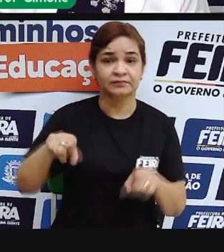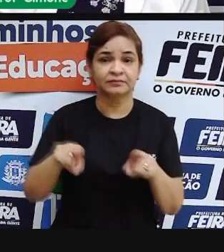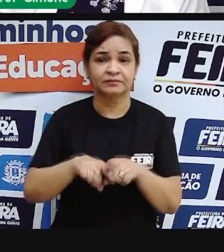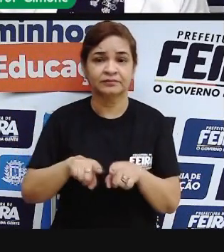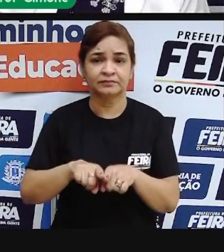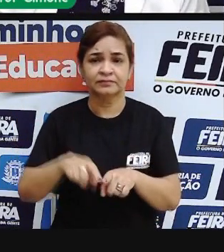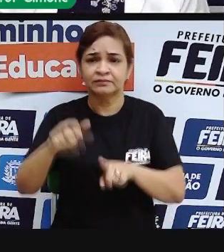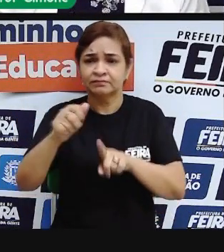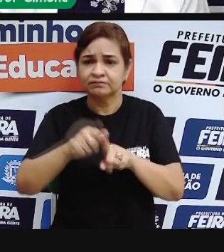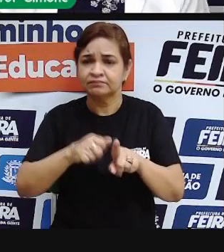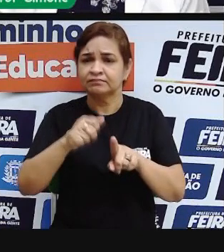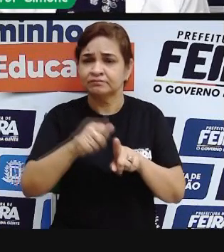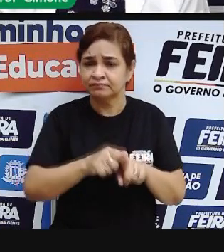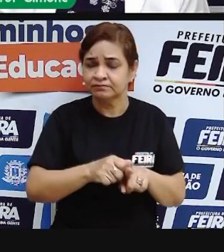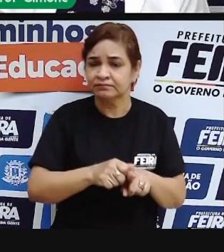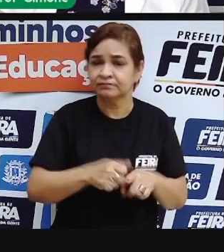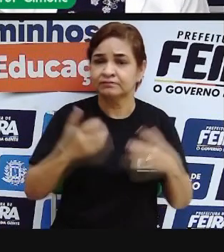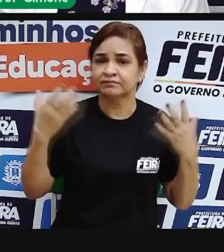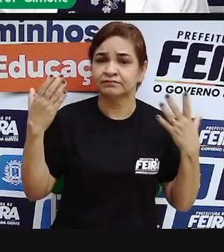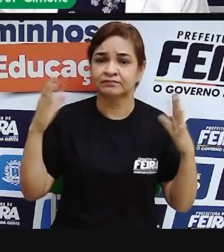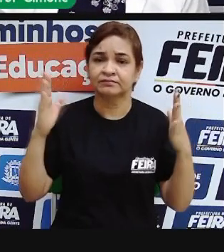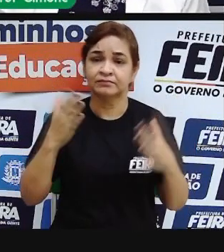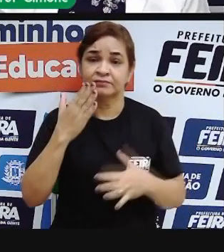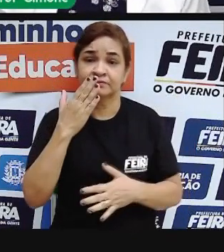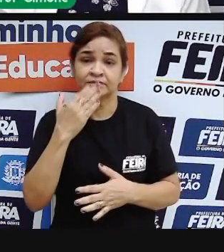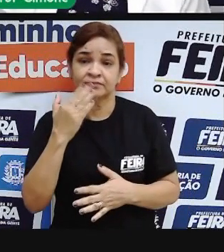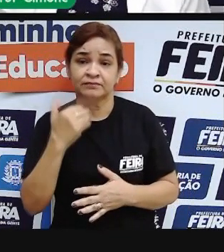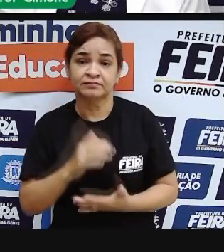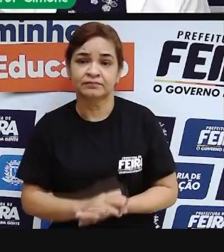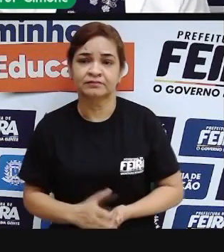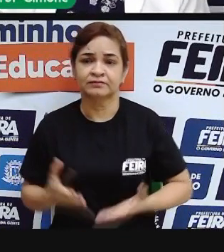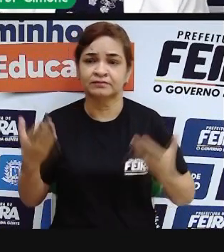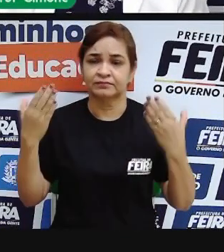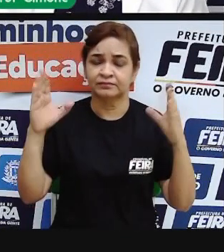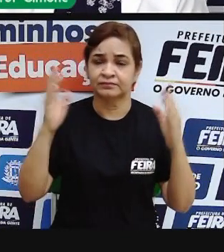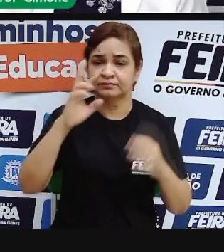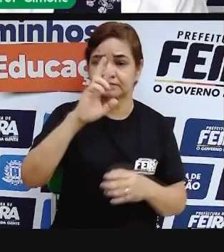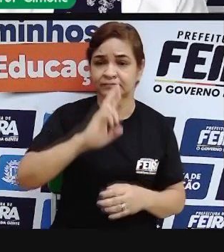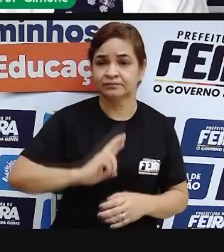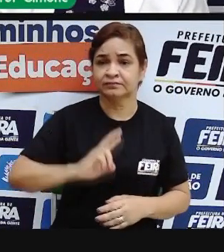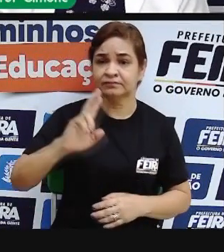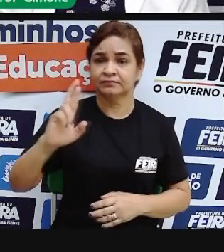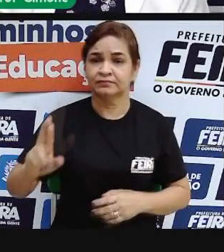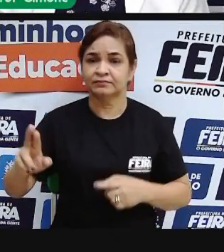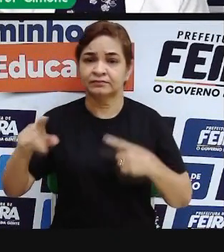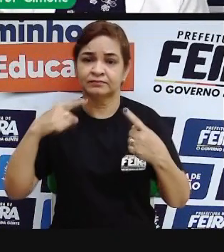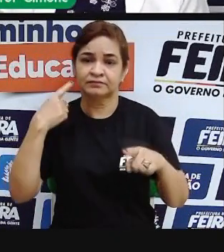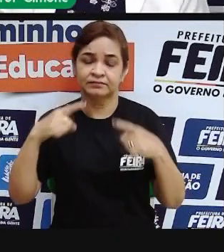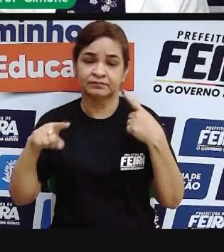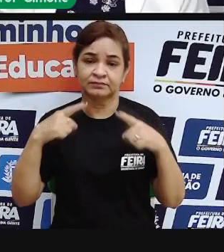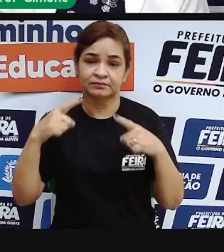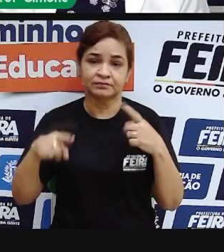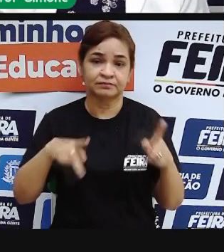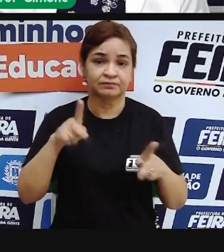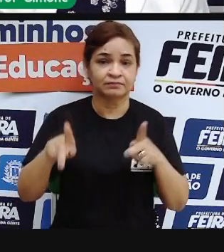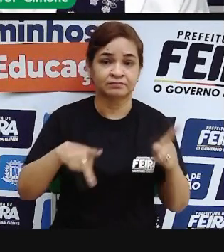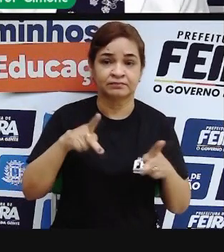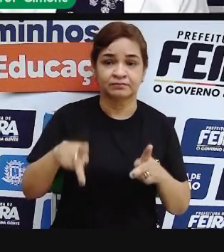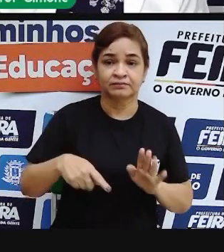cidade festeja a época com comidas típicas, celebrações religiosas, músicas